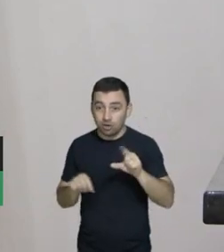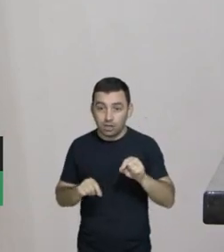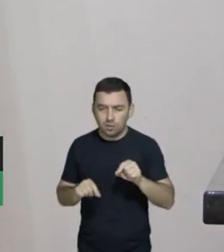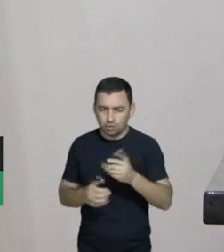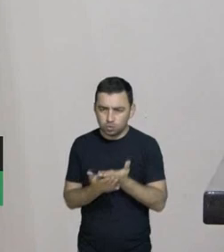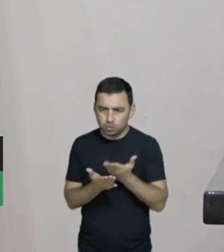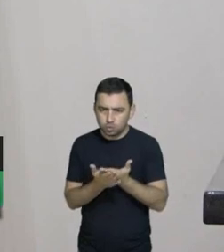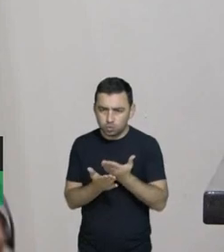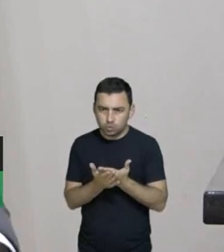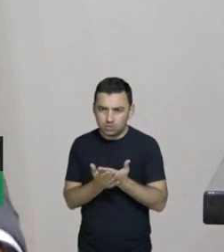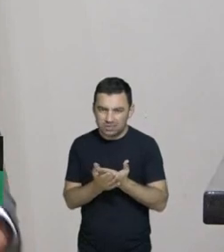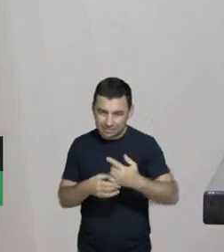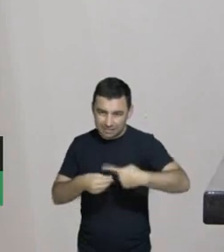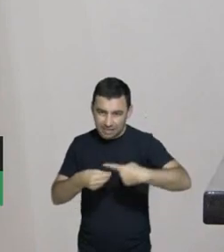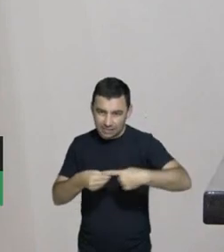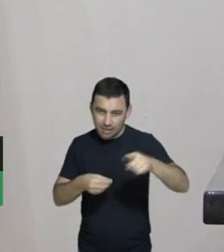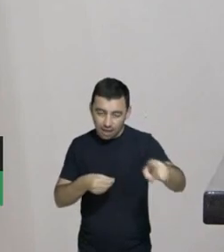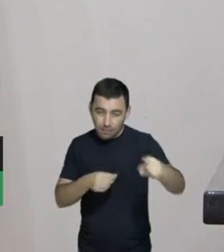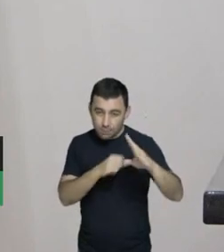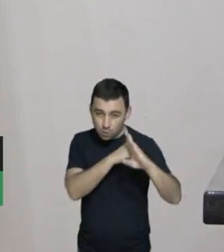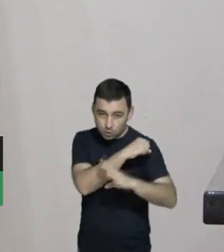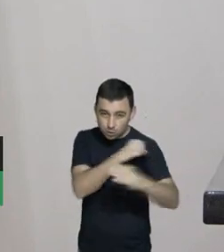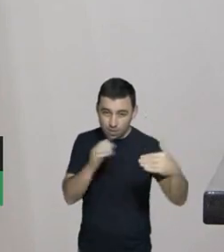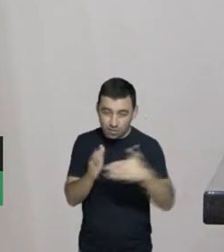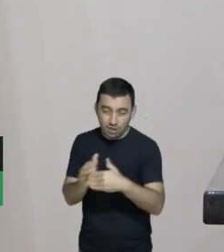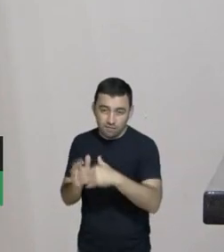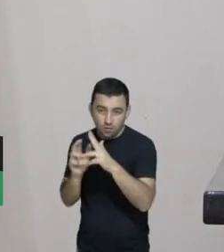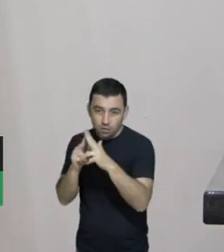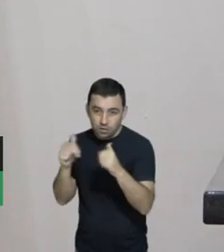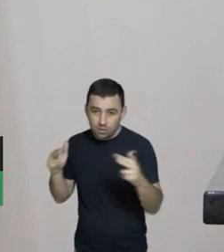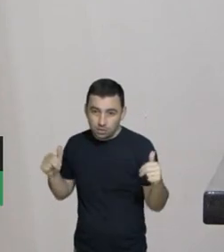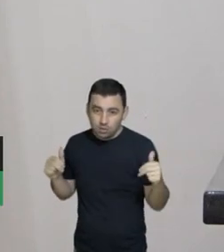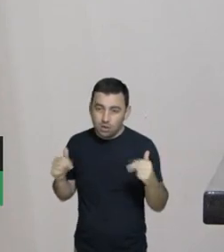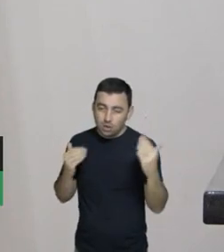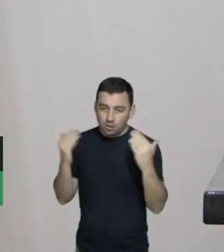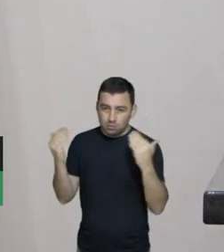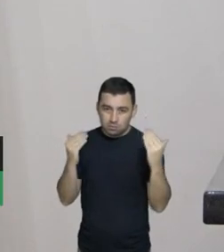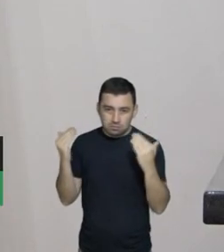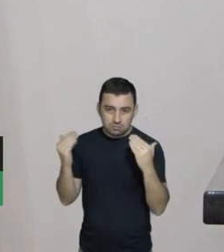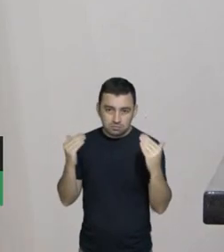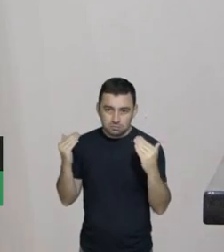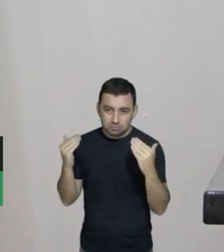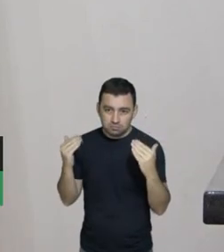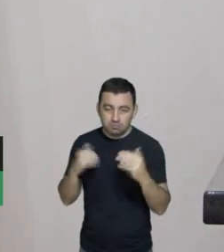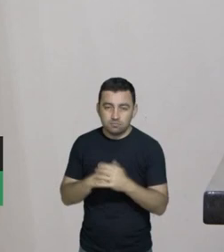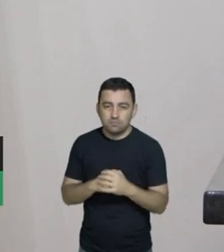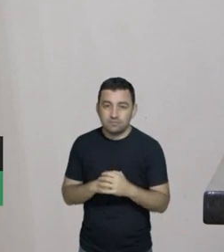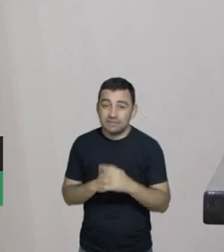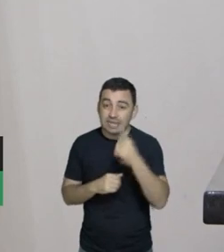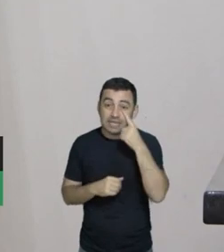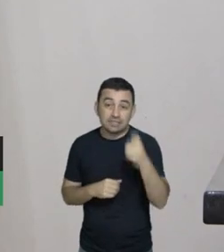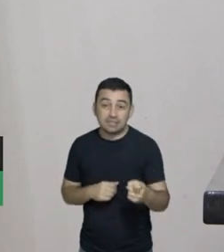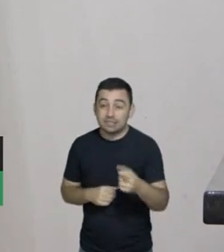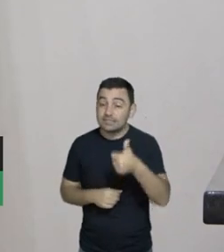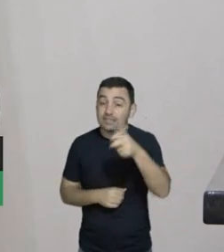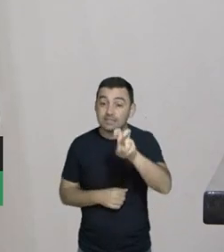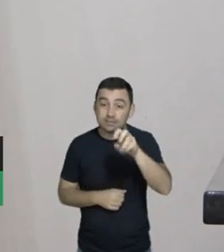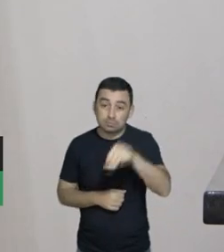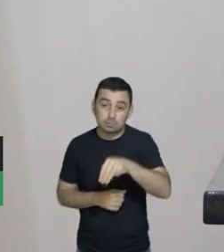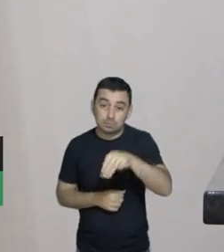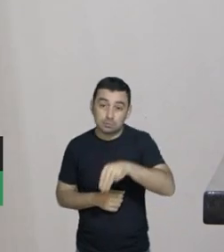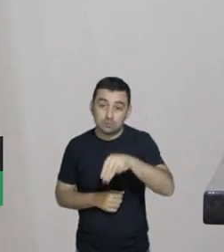mostram que a cidade de Biguaçu até Florianópolis tem um comparativo muito interessante. Em 15 minutos...